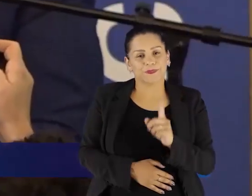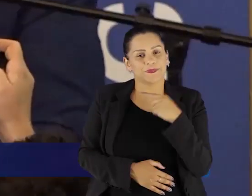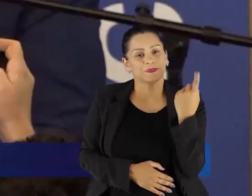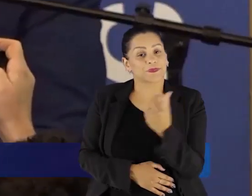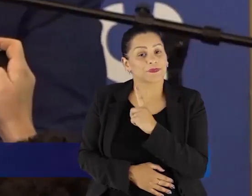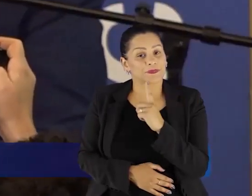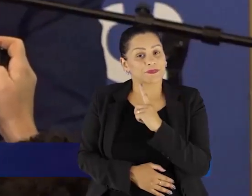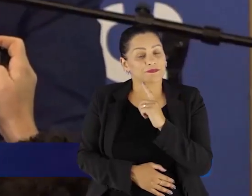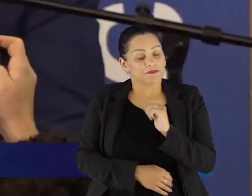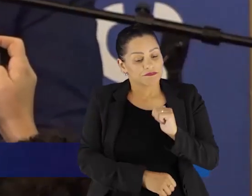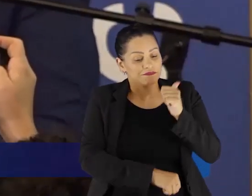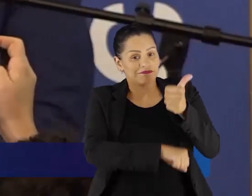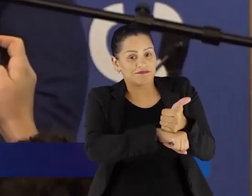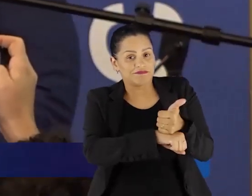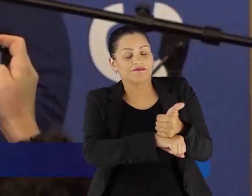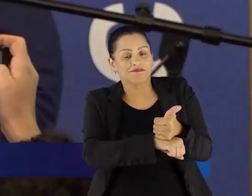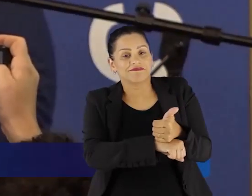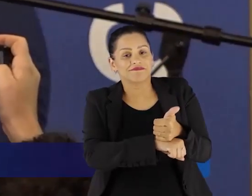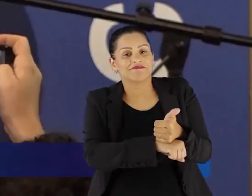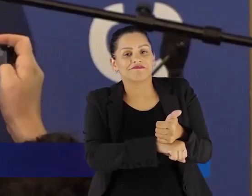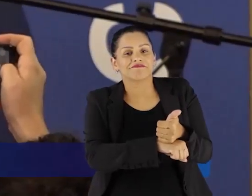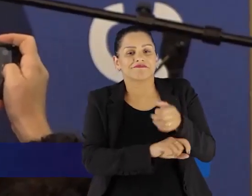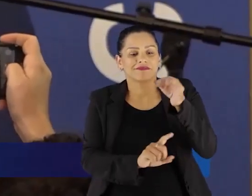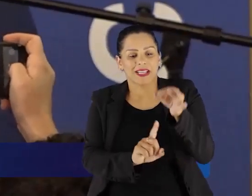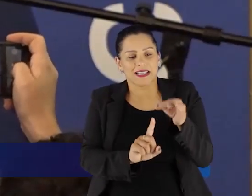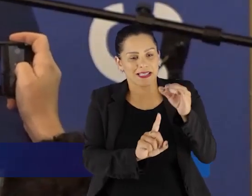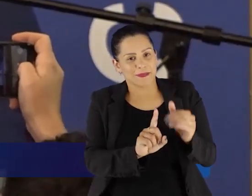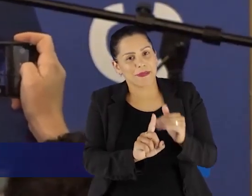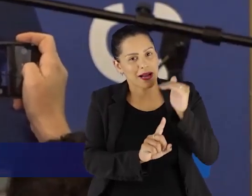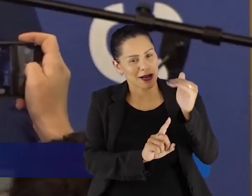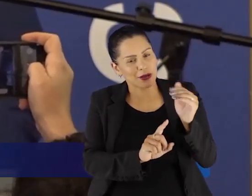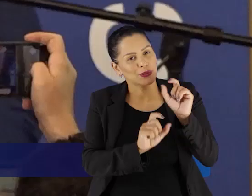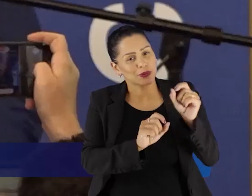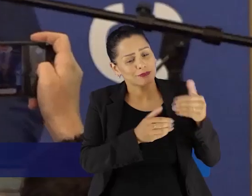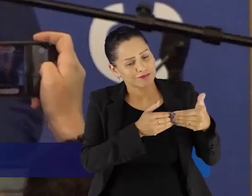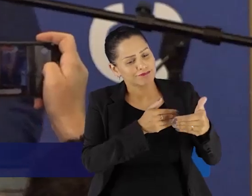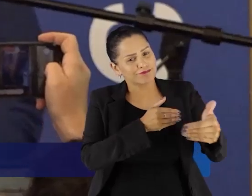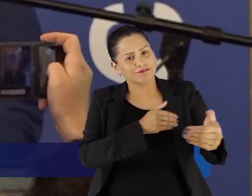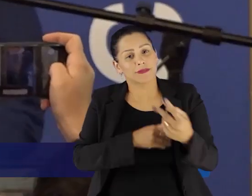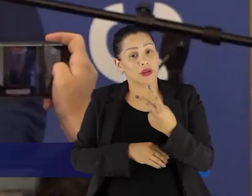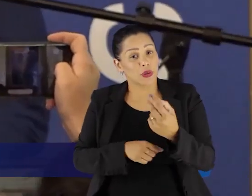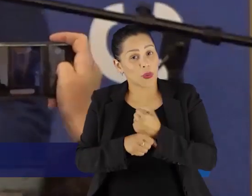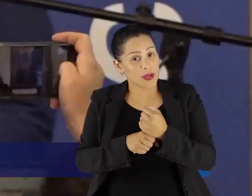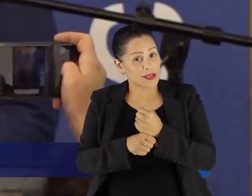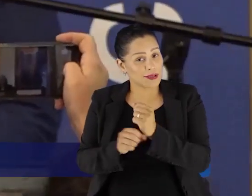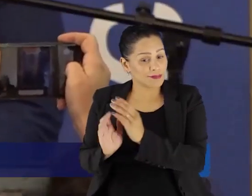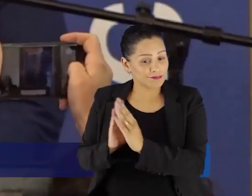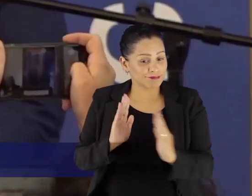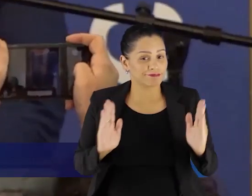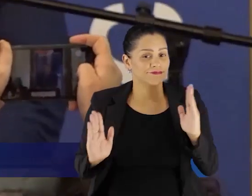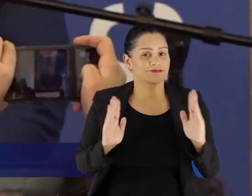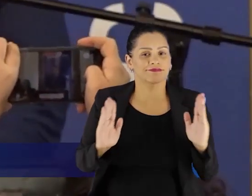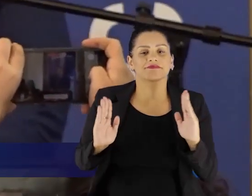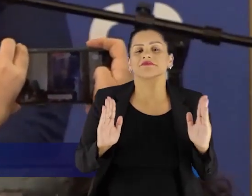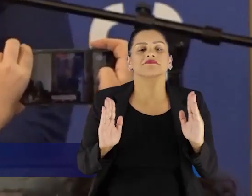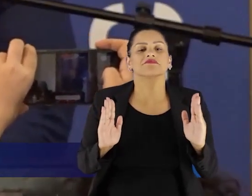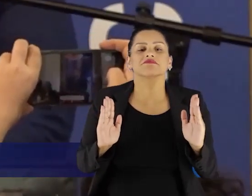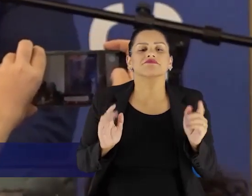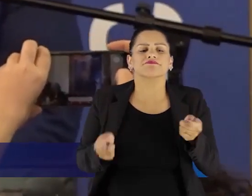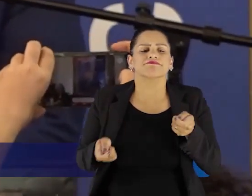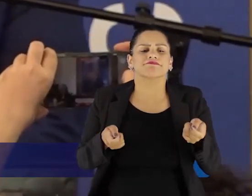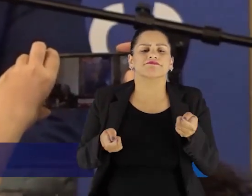nós temos a posse dos desembargadores que conduziram para os próximos dois anos a